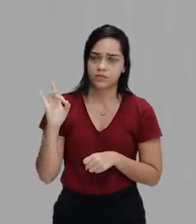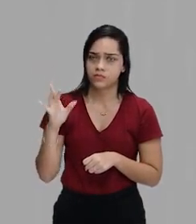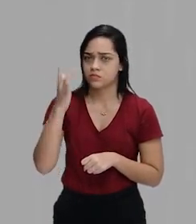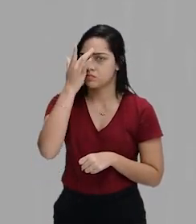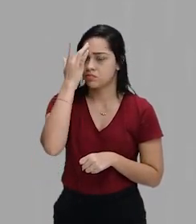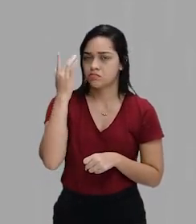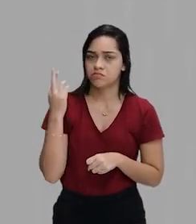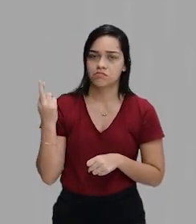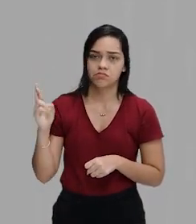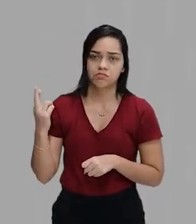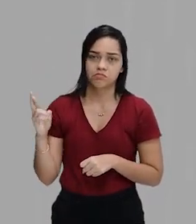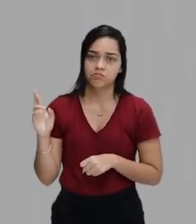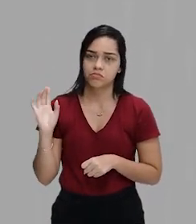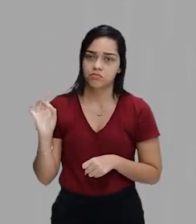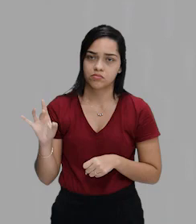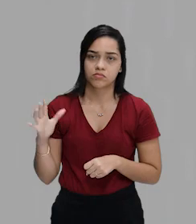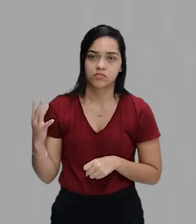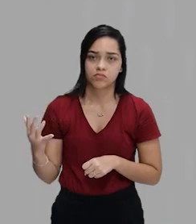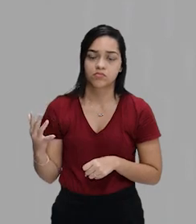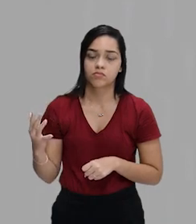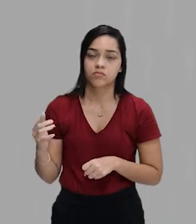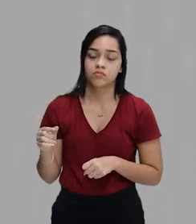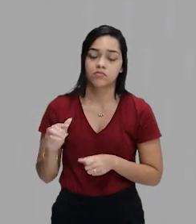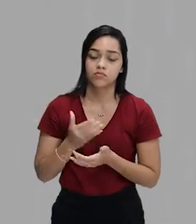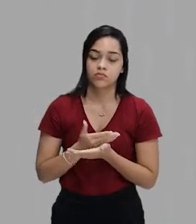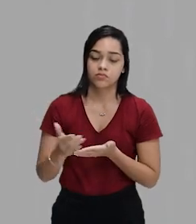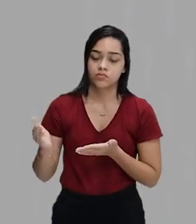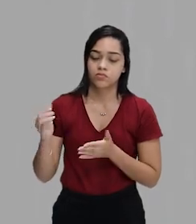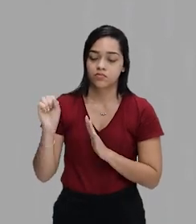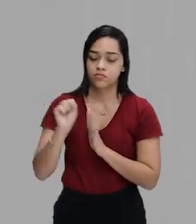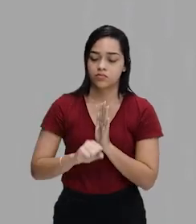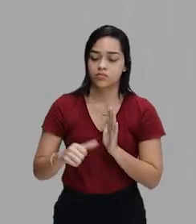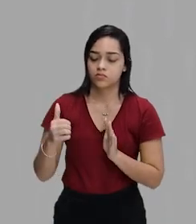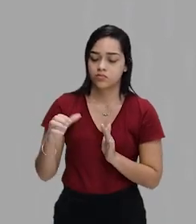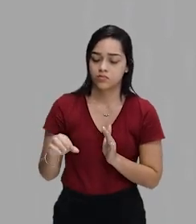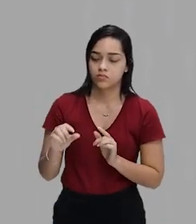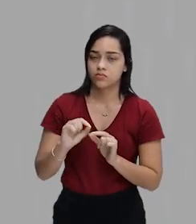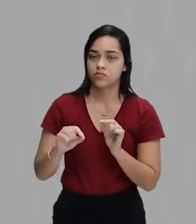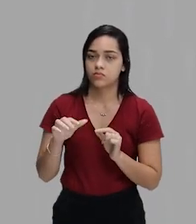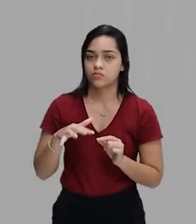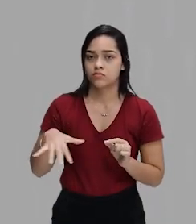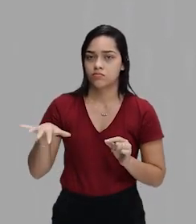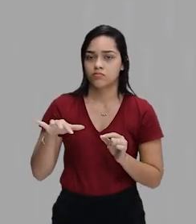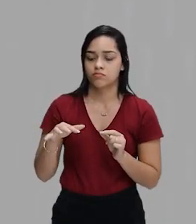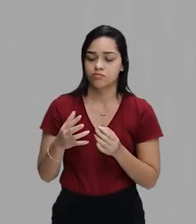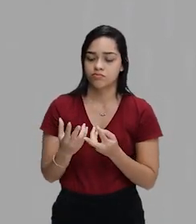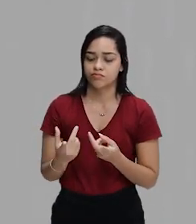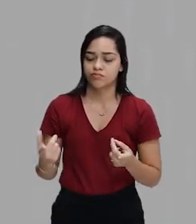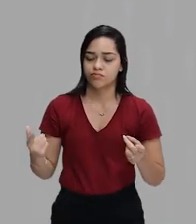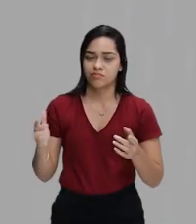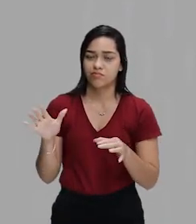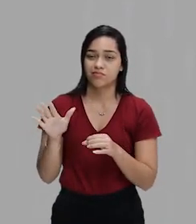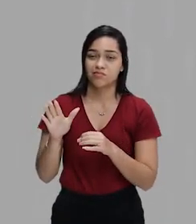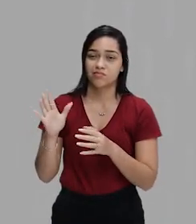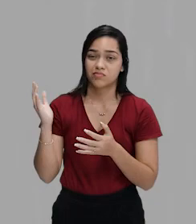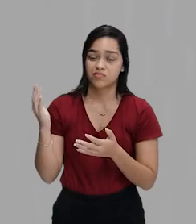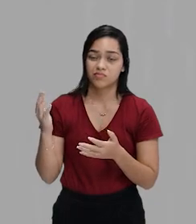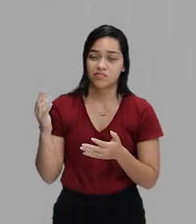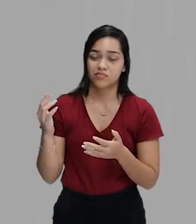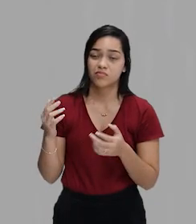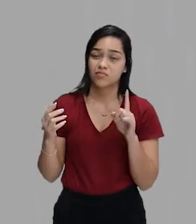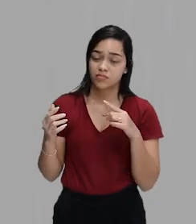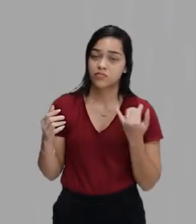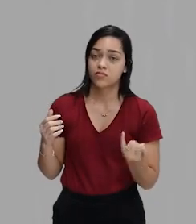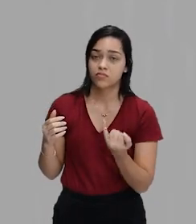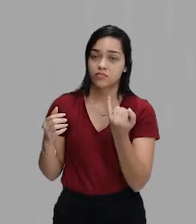Rússia e não União Soviética, no começo do século XIX, que é as terras arrasadas, que acabou sendo importante